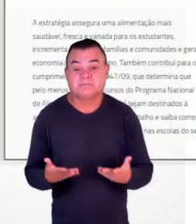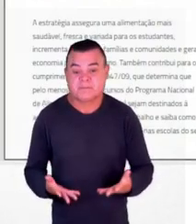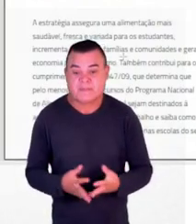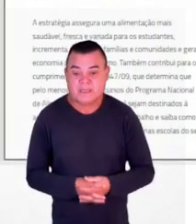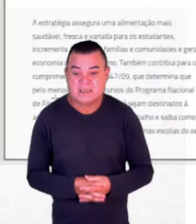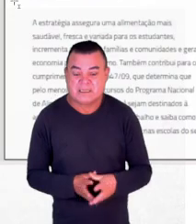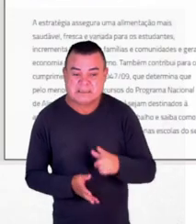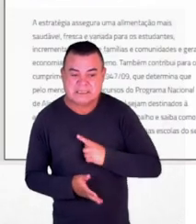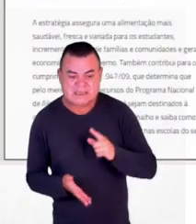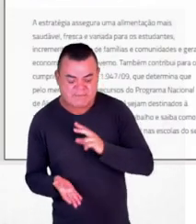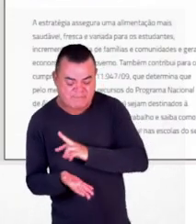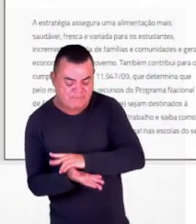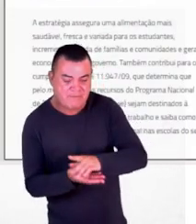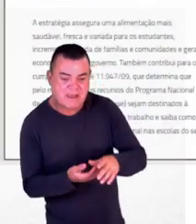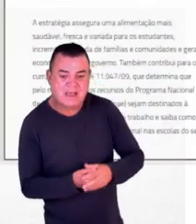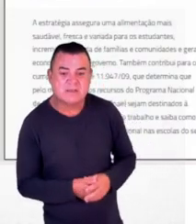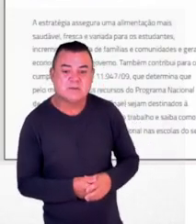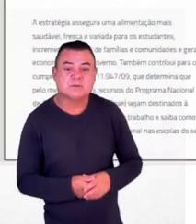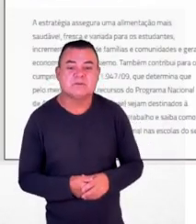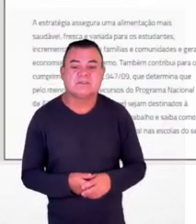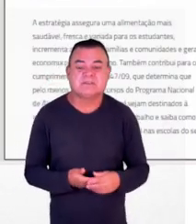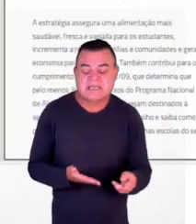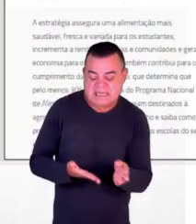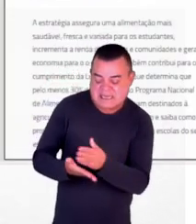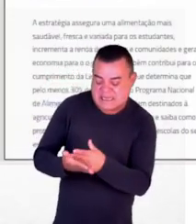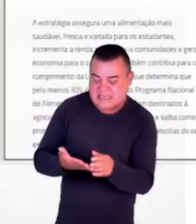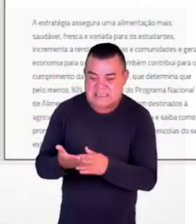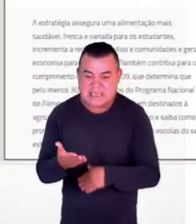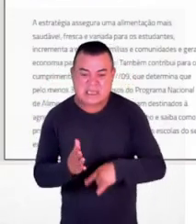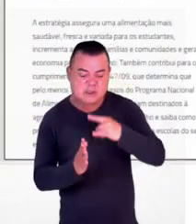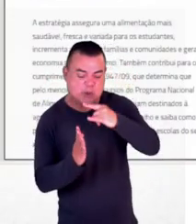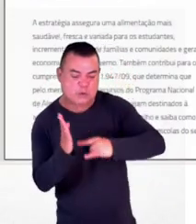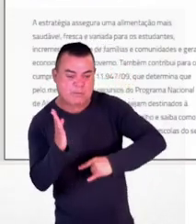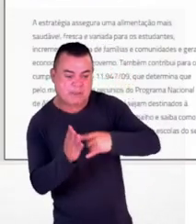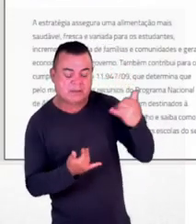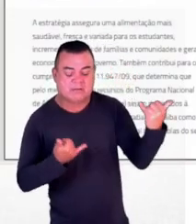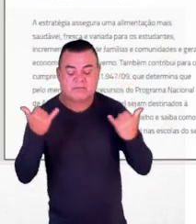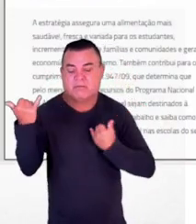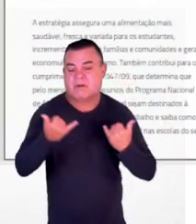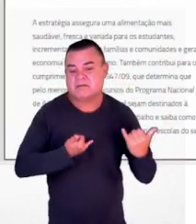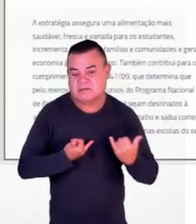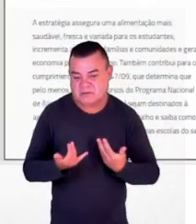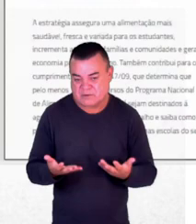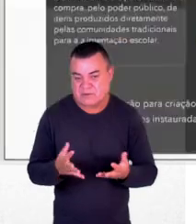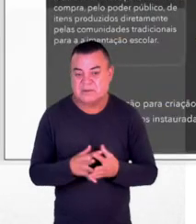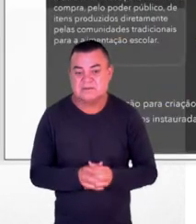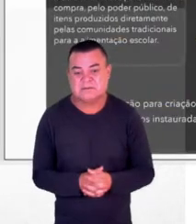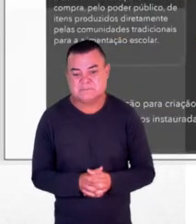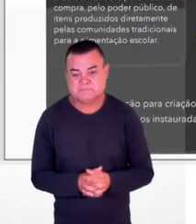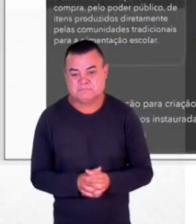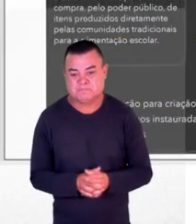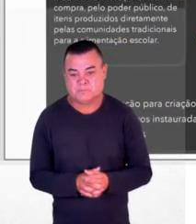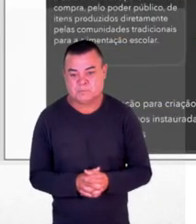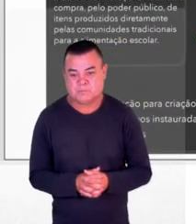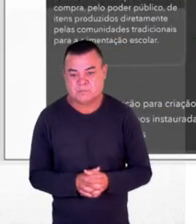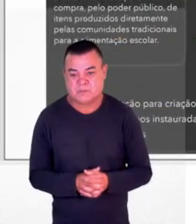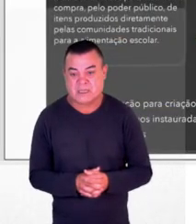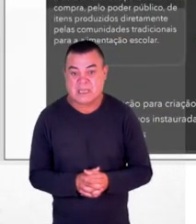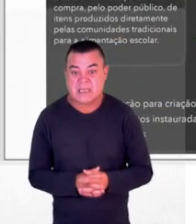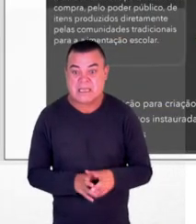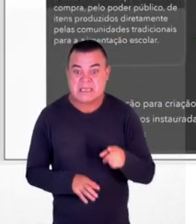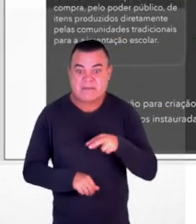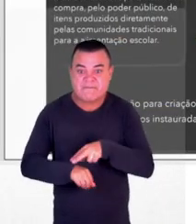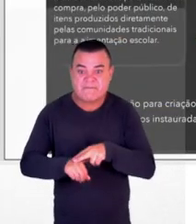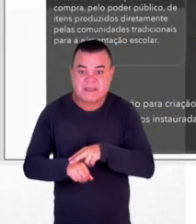tem vários tem animação tem todos esses documentos as informações está lá eh em veide aí ão